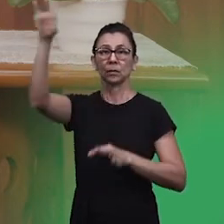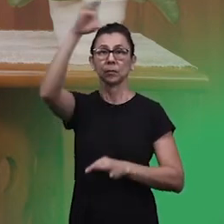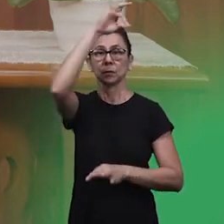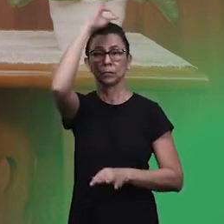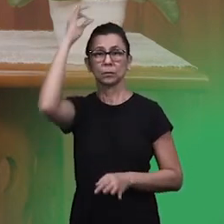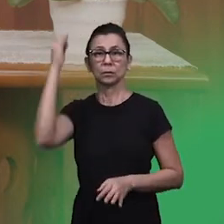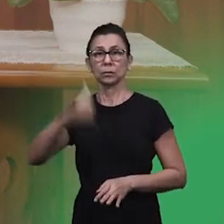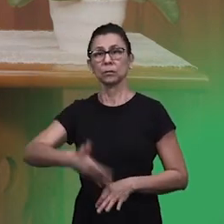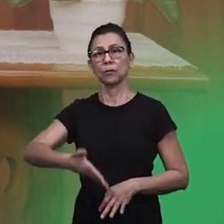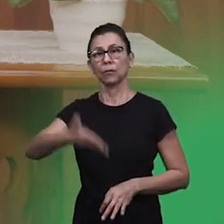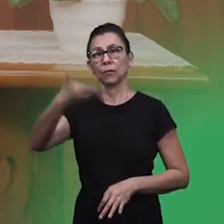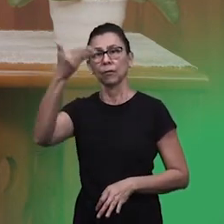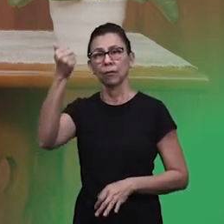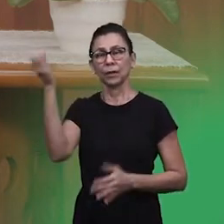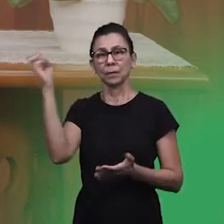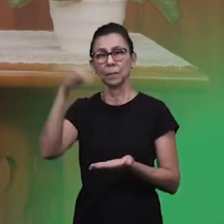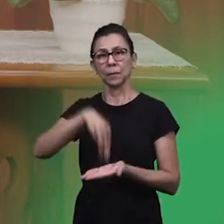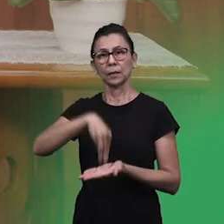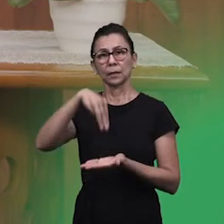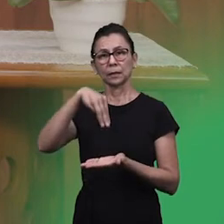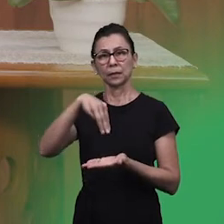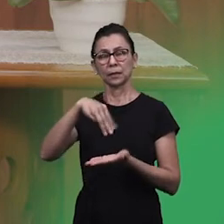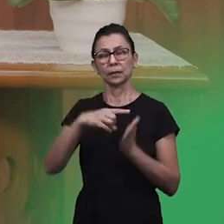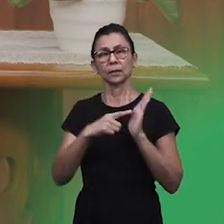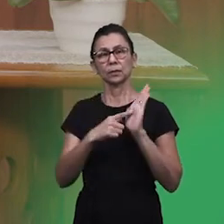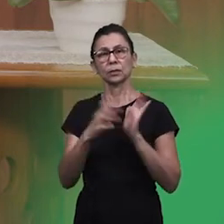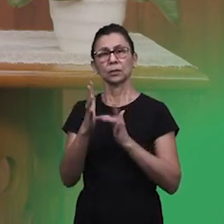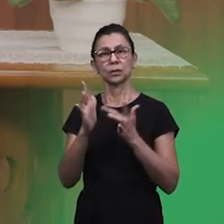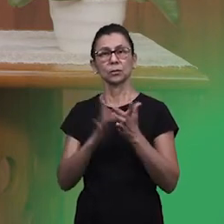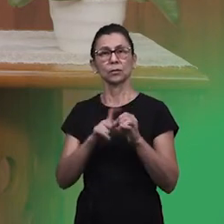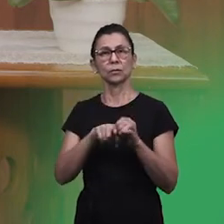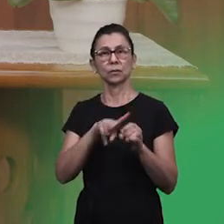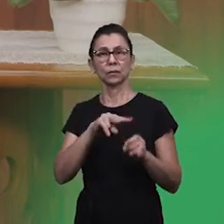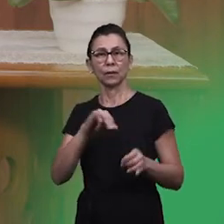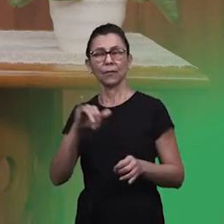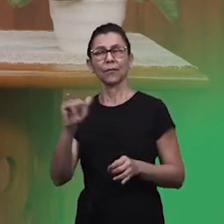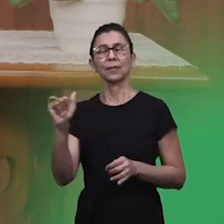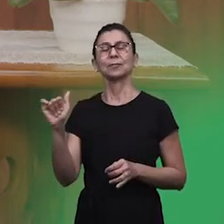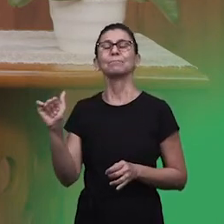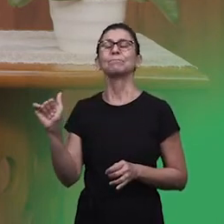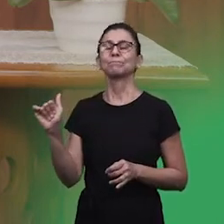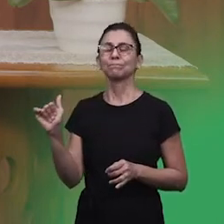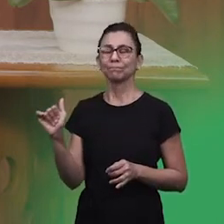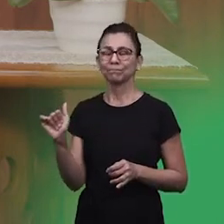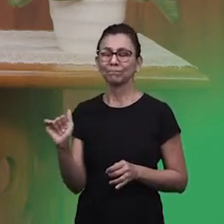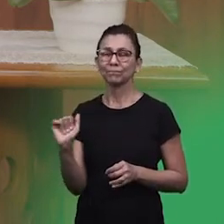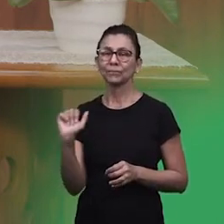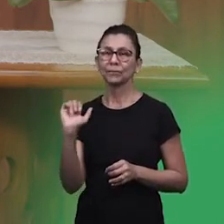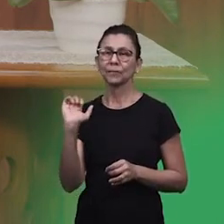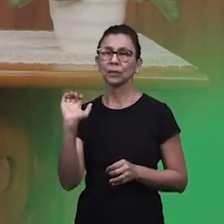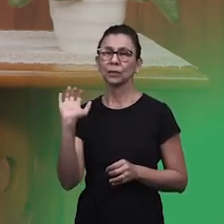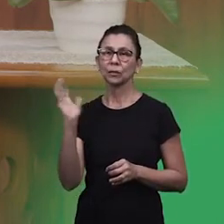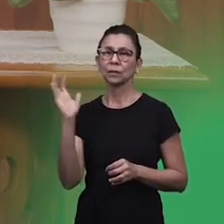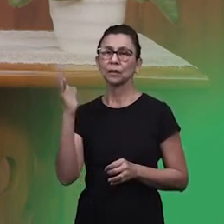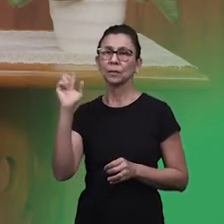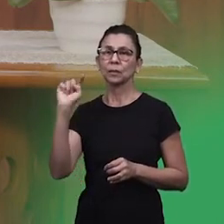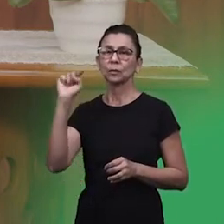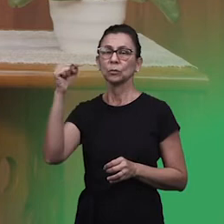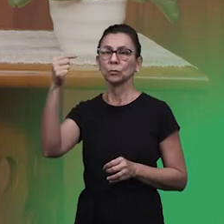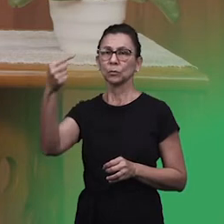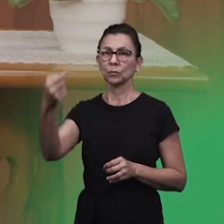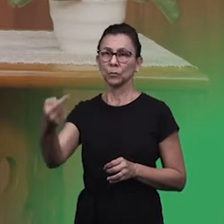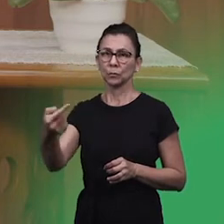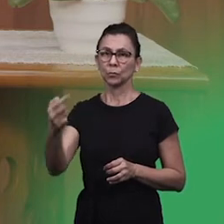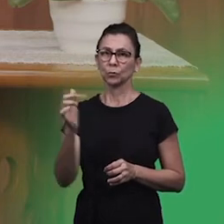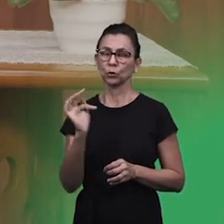vem. Por isso que nós proclamamos, ele vem. São as coisas que depois destas devem acontecer. Mas o